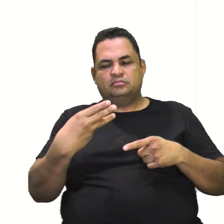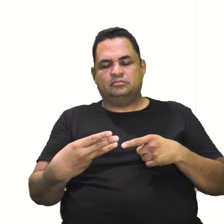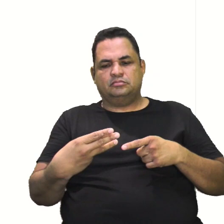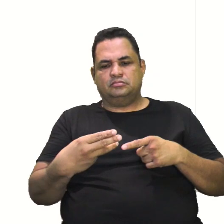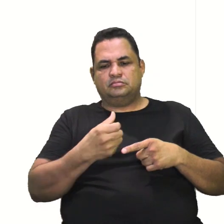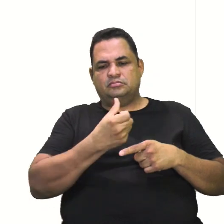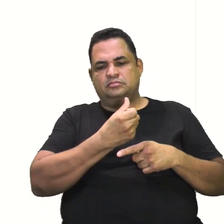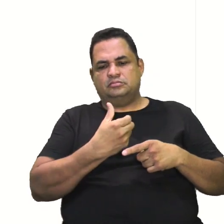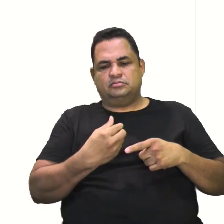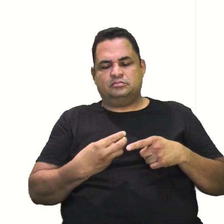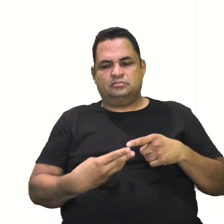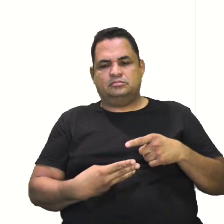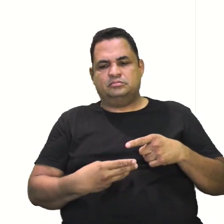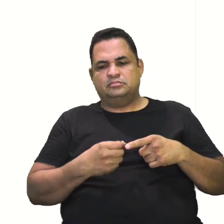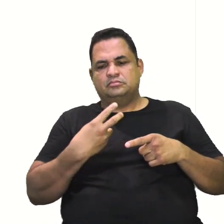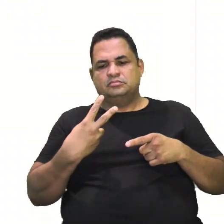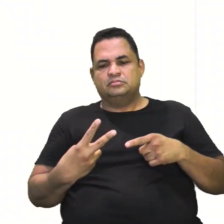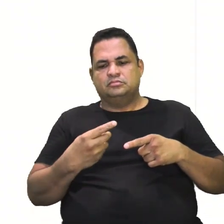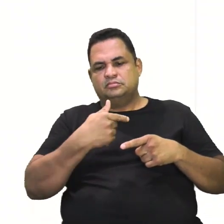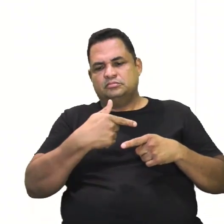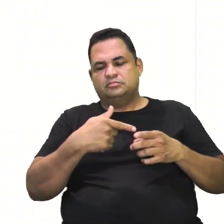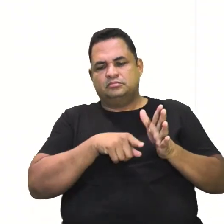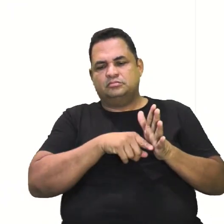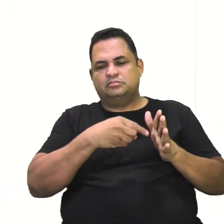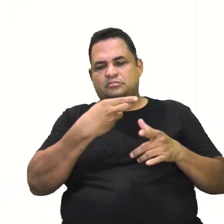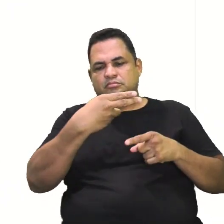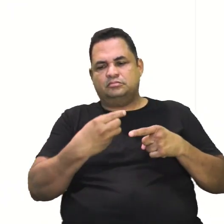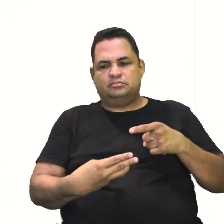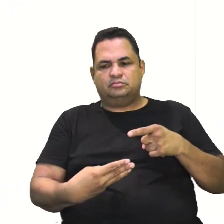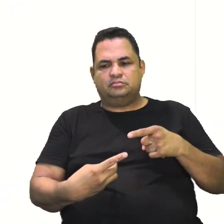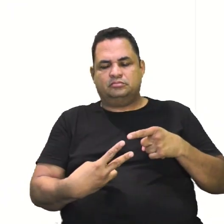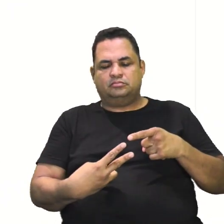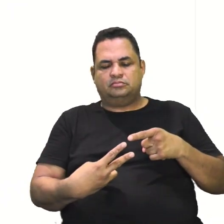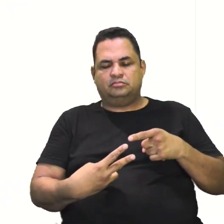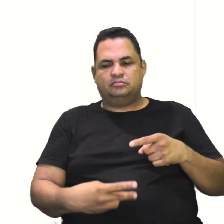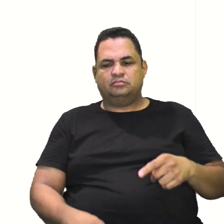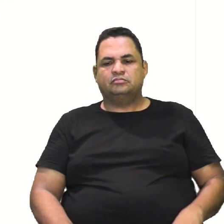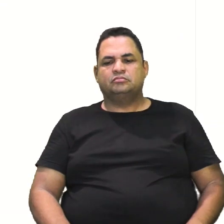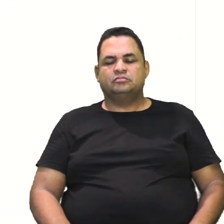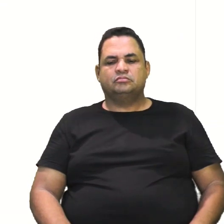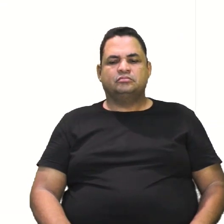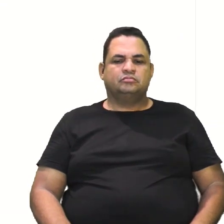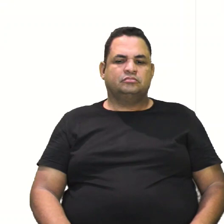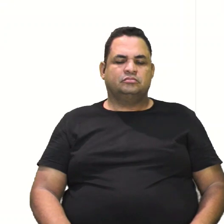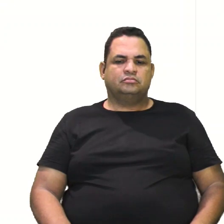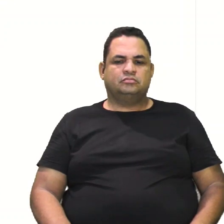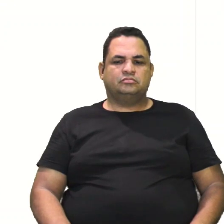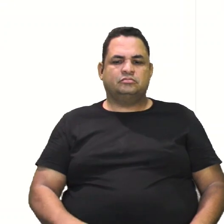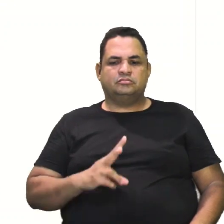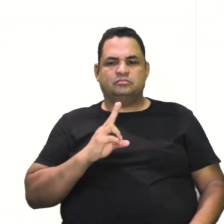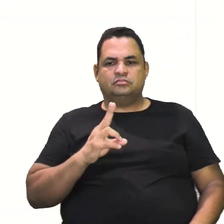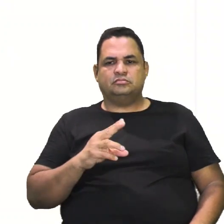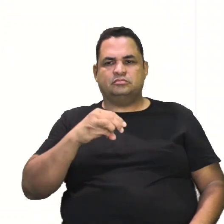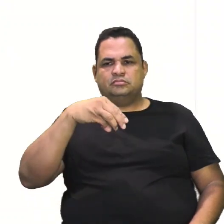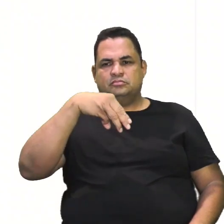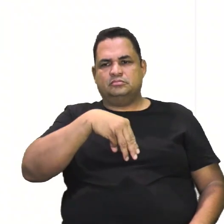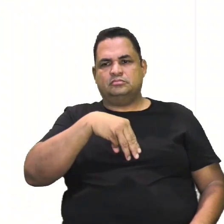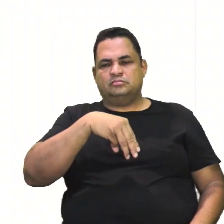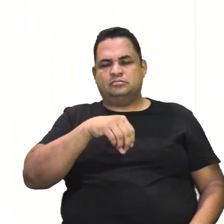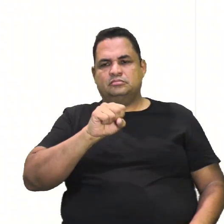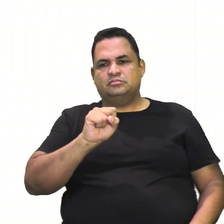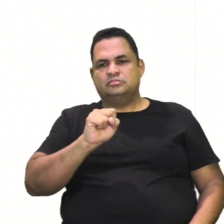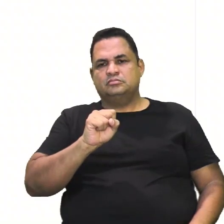3. 6 por 3? 2. Sinal de negativo. Então, o M da reta R é igual ao M da